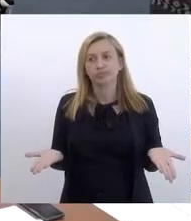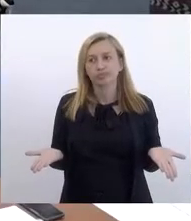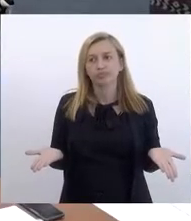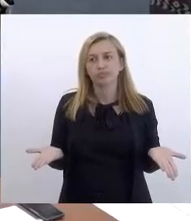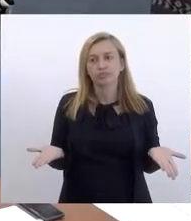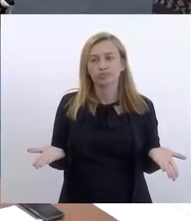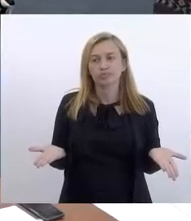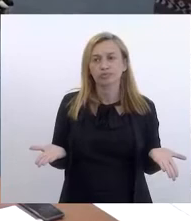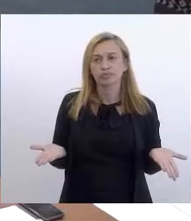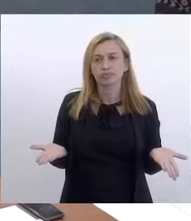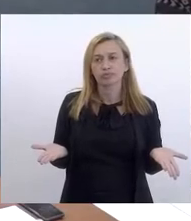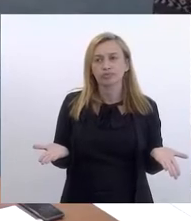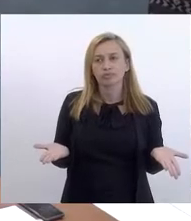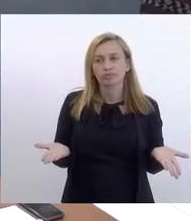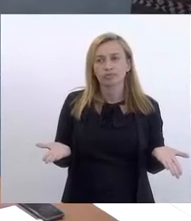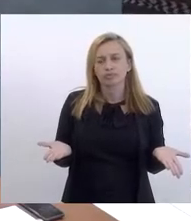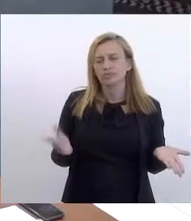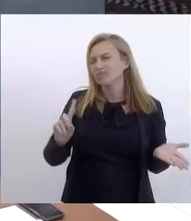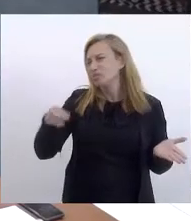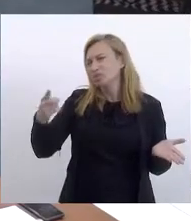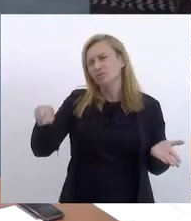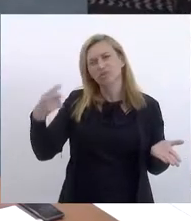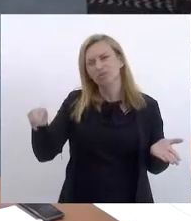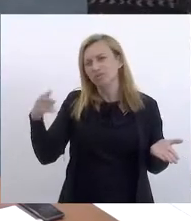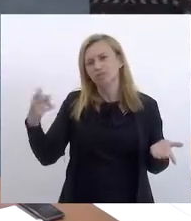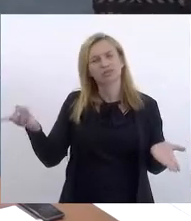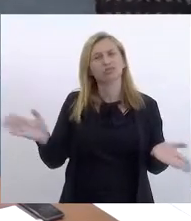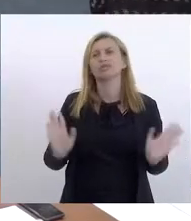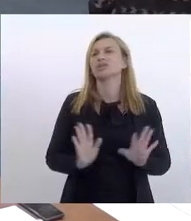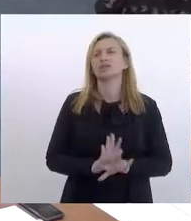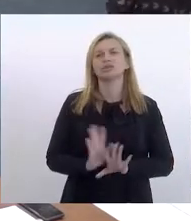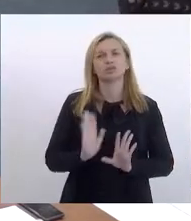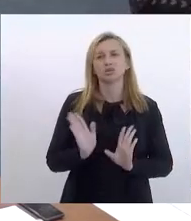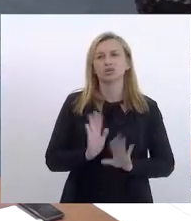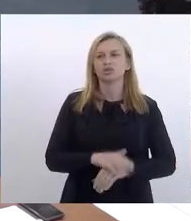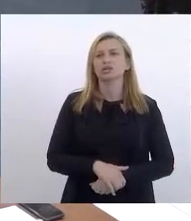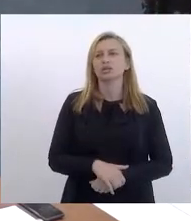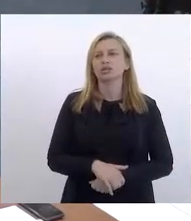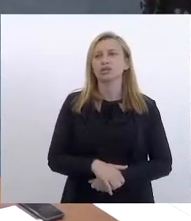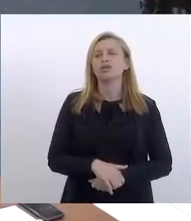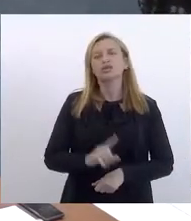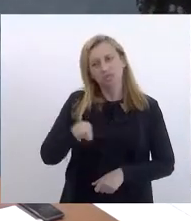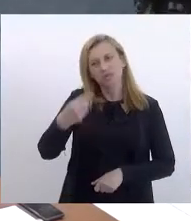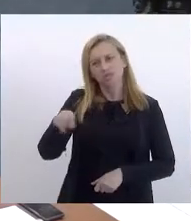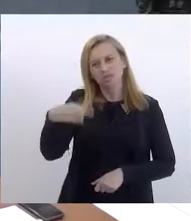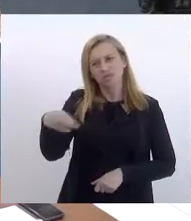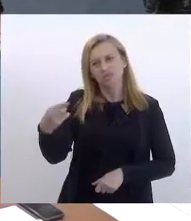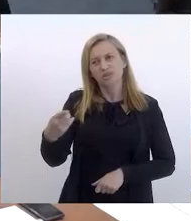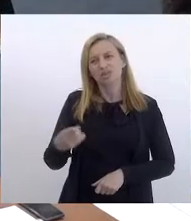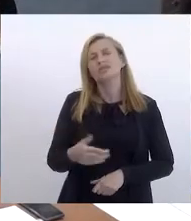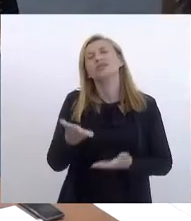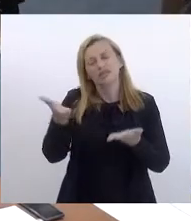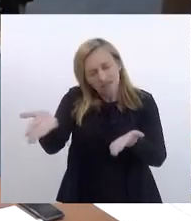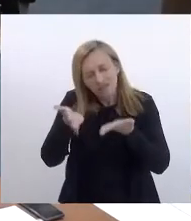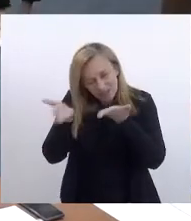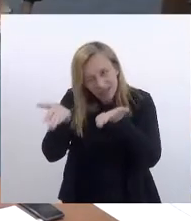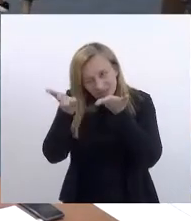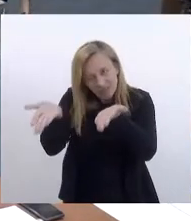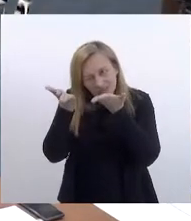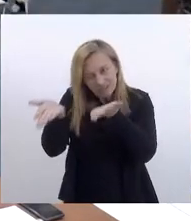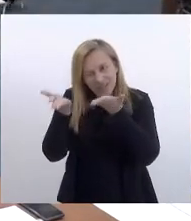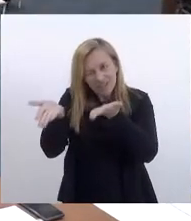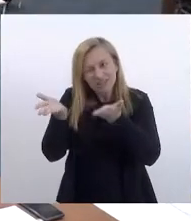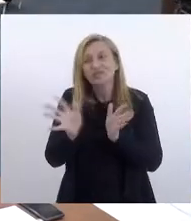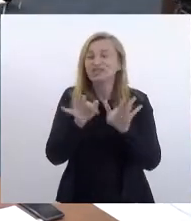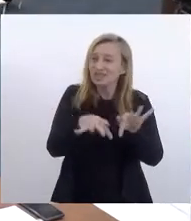Deputada Tia Ju. não pode ser o final. Não pode ser o final. Por favor, deputada. Não pode ser